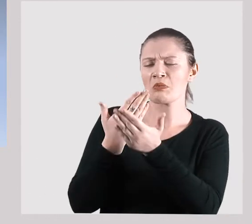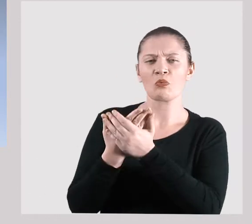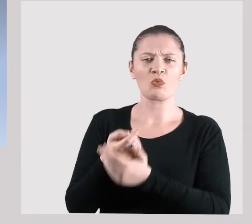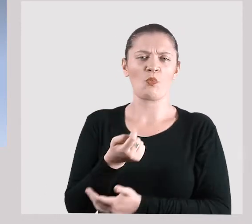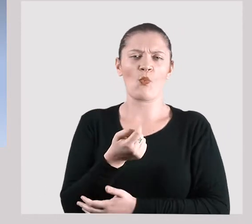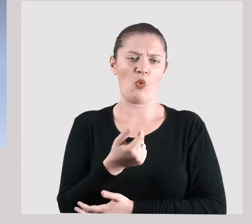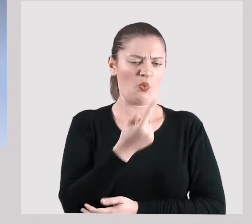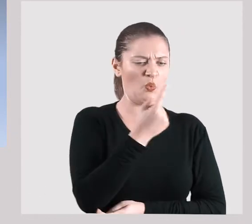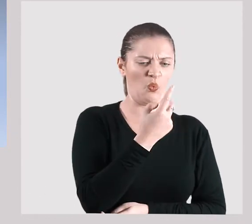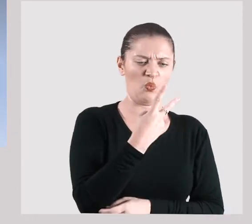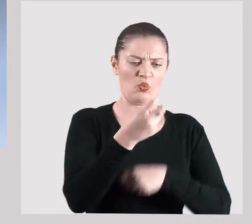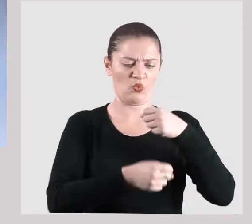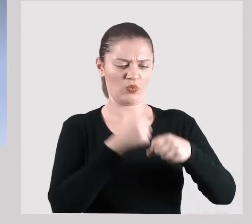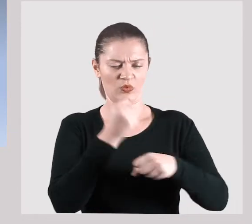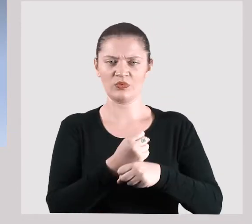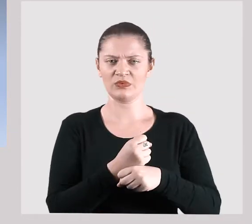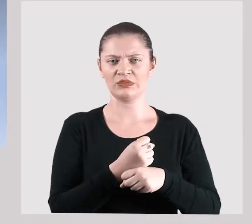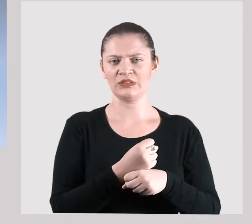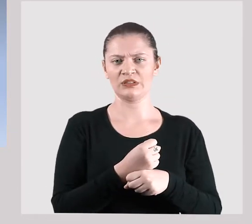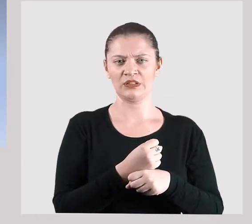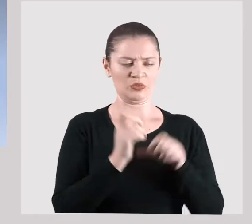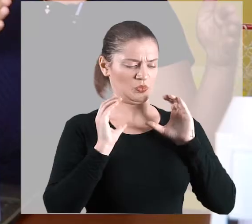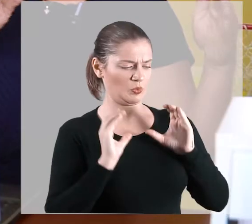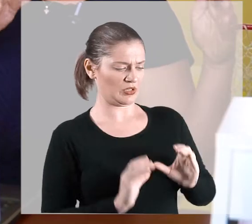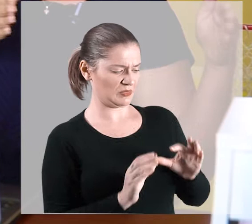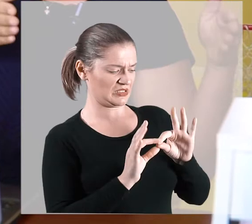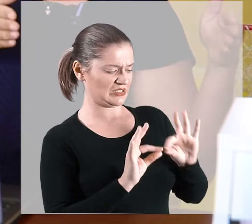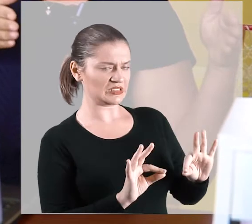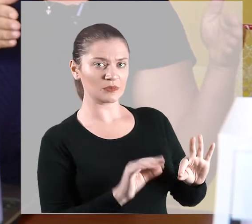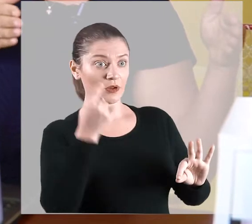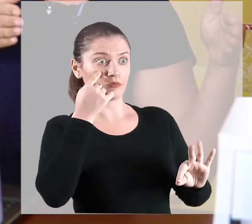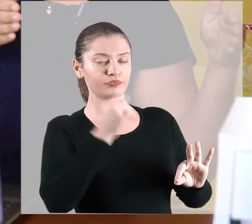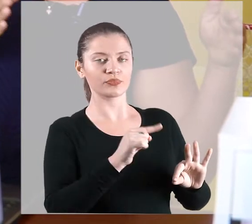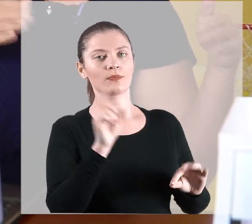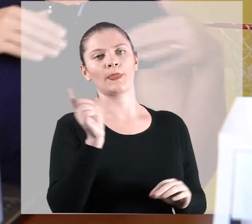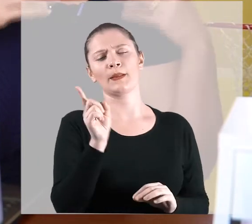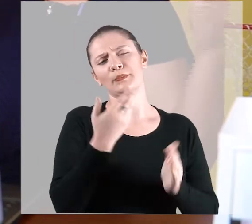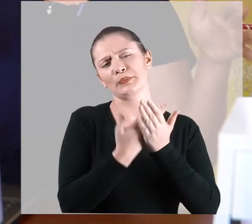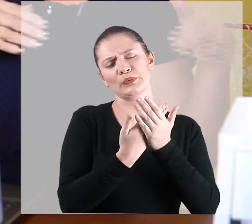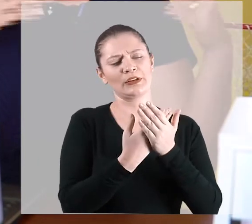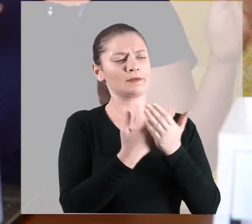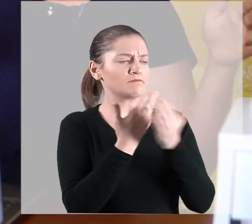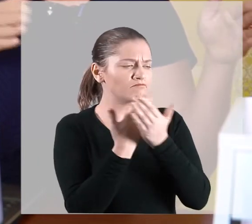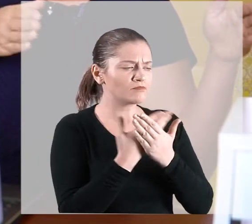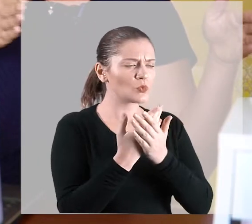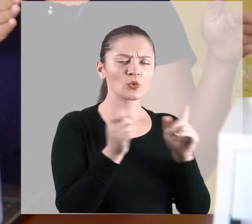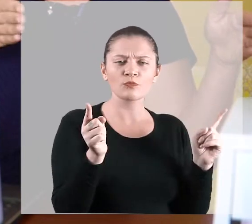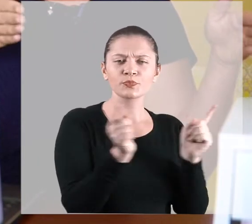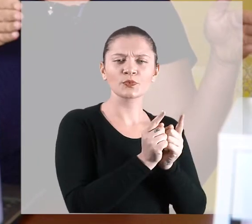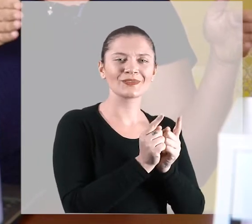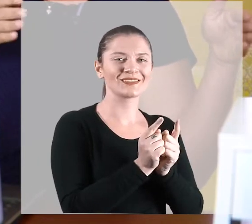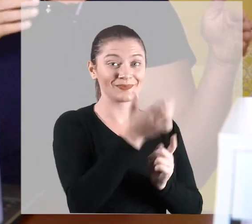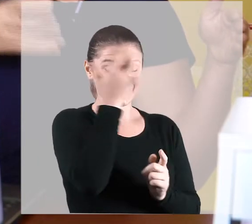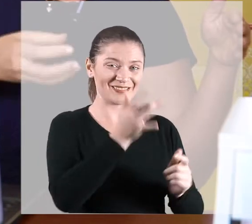anos de acompanhamento que vai conseguir detectar isso, porque nesses estudos curtos as pessoas estão felizes, estão bem, estão satisfeitas